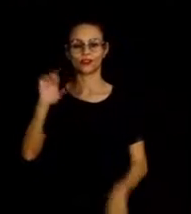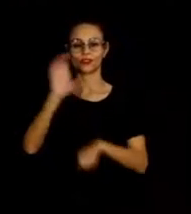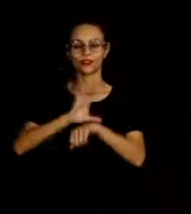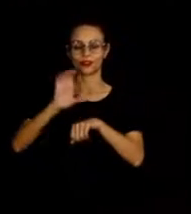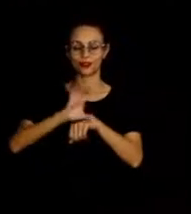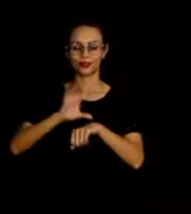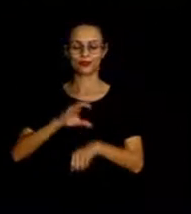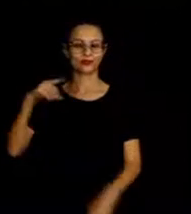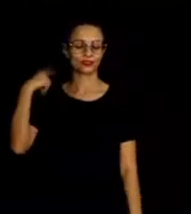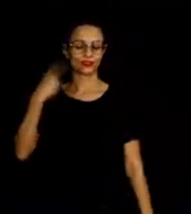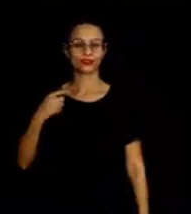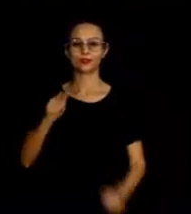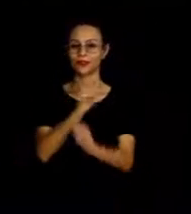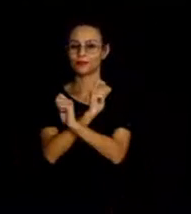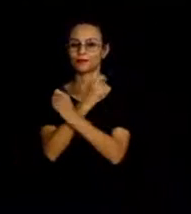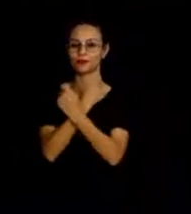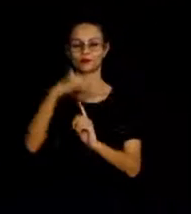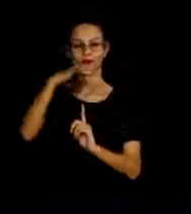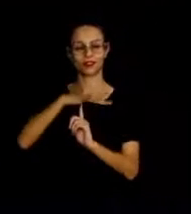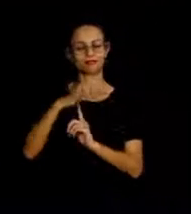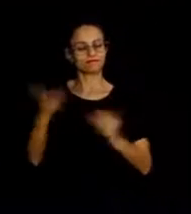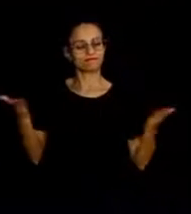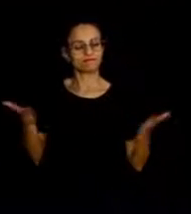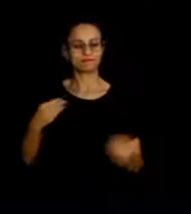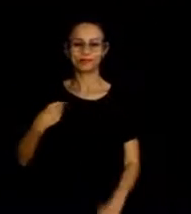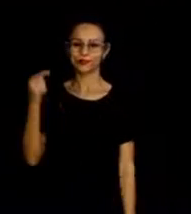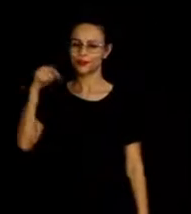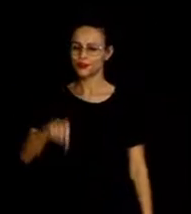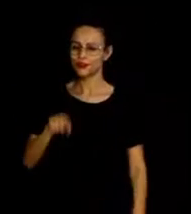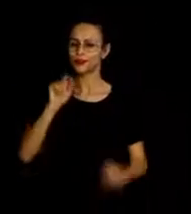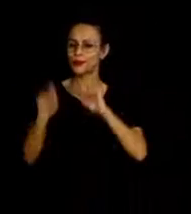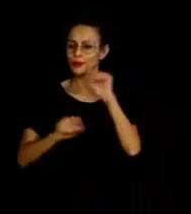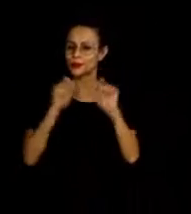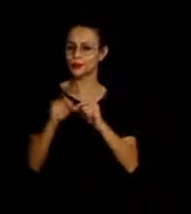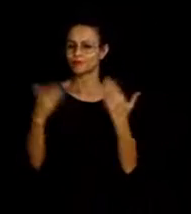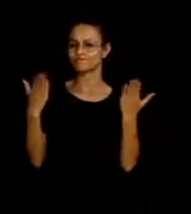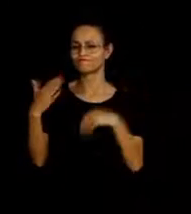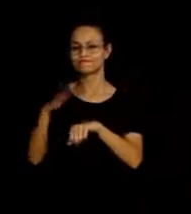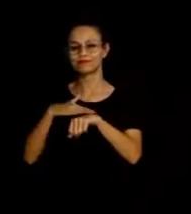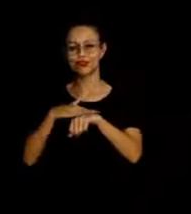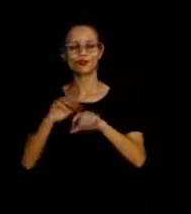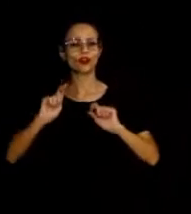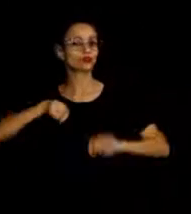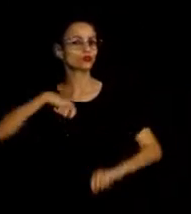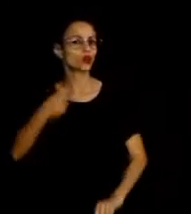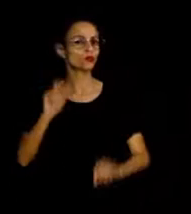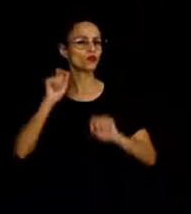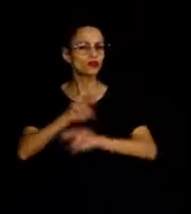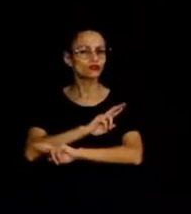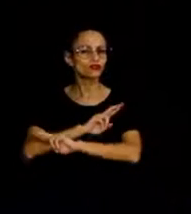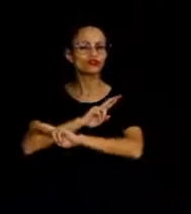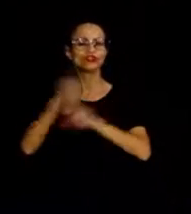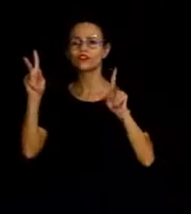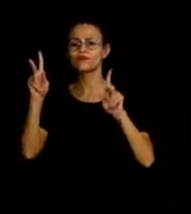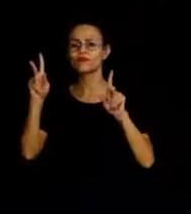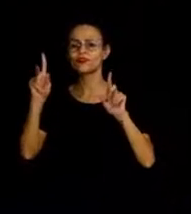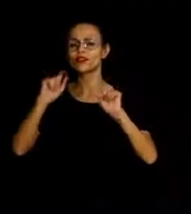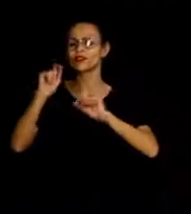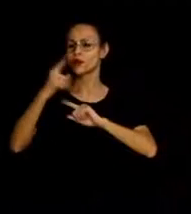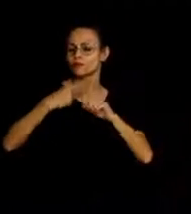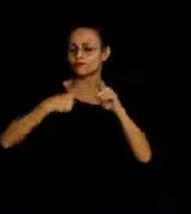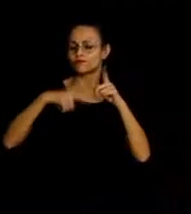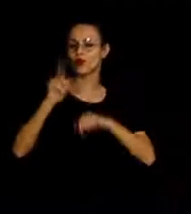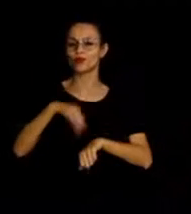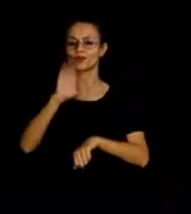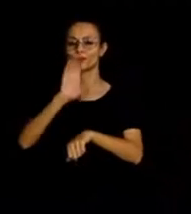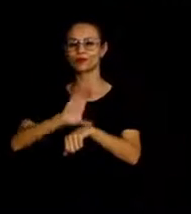de Direito da PUC Paraná e estou aqui para conversar com vocês sobre os diferenciais do nosso curso que que